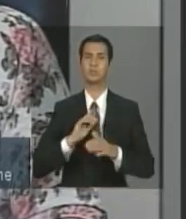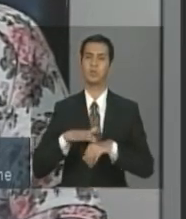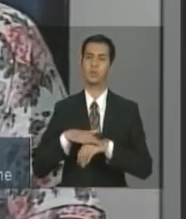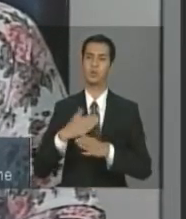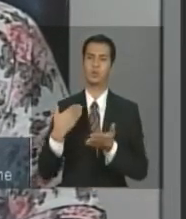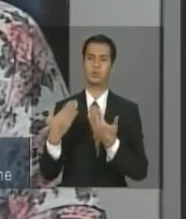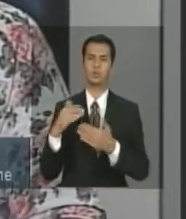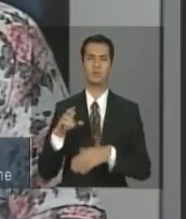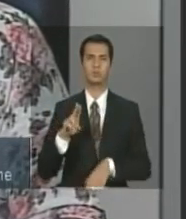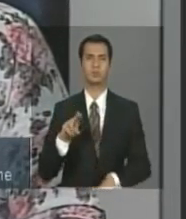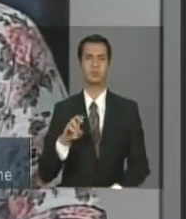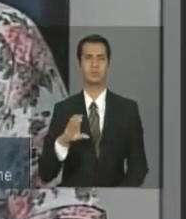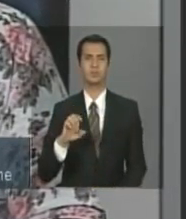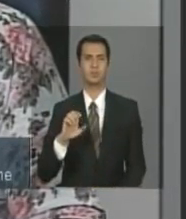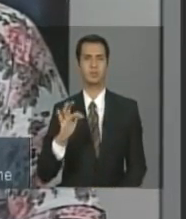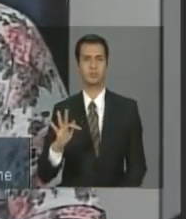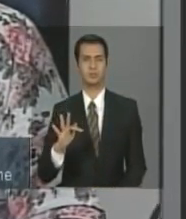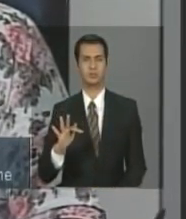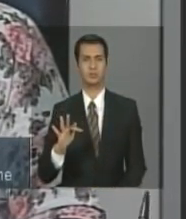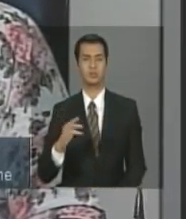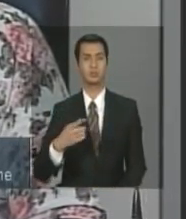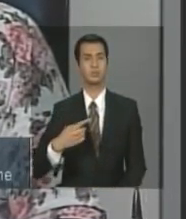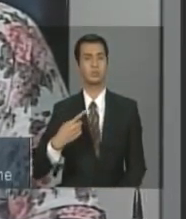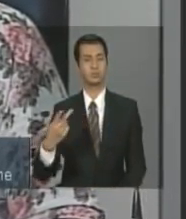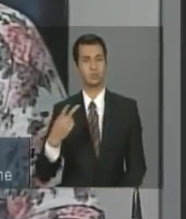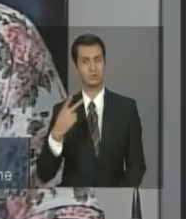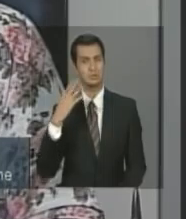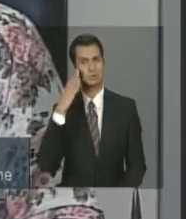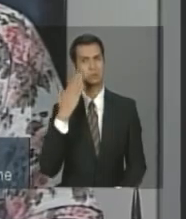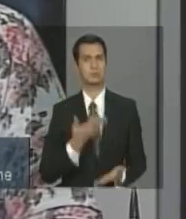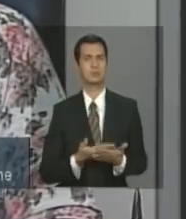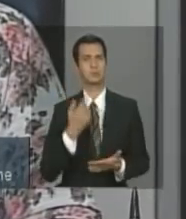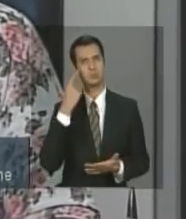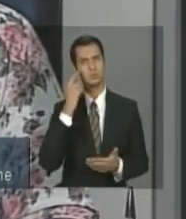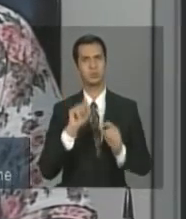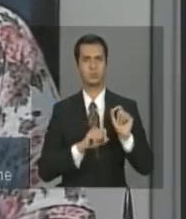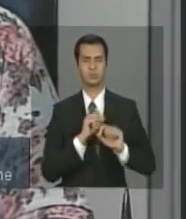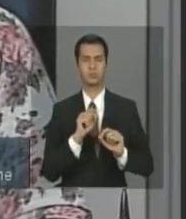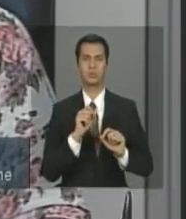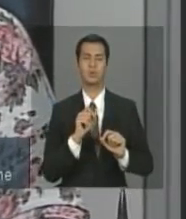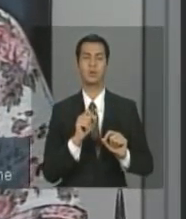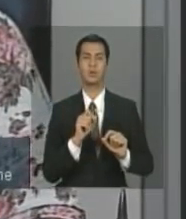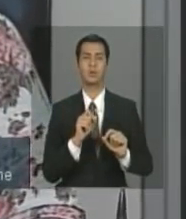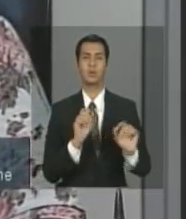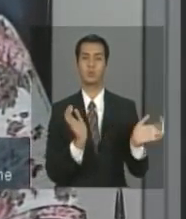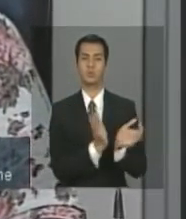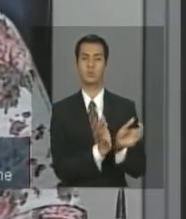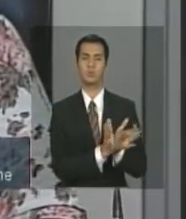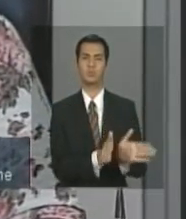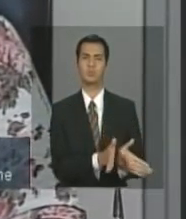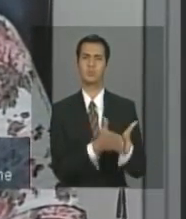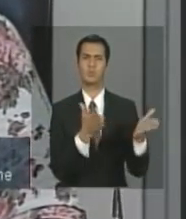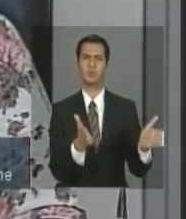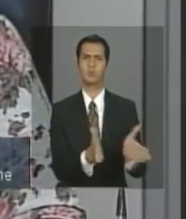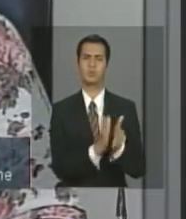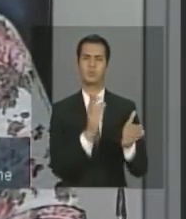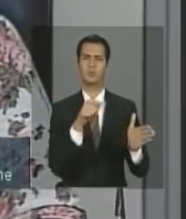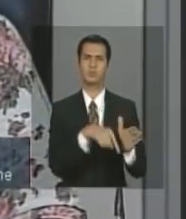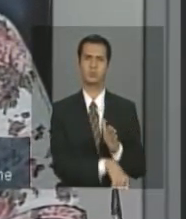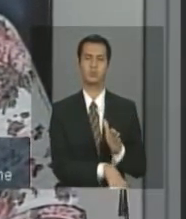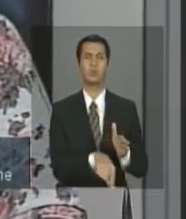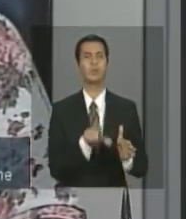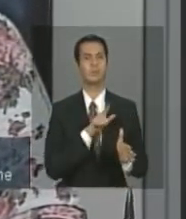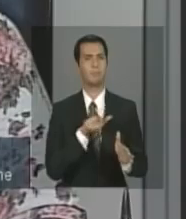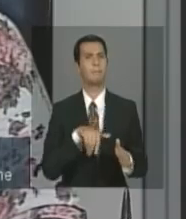Miséria, nós temos uma avaliação muito parecida, que a população pobre mais vulnerável se encontra entre os jovens